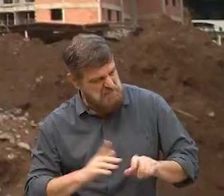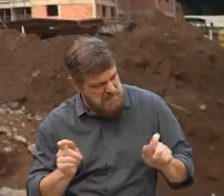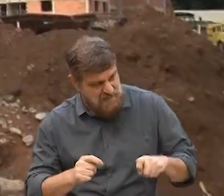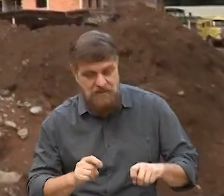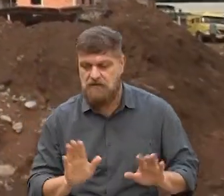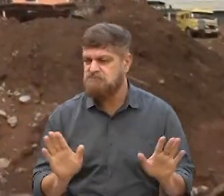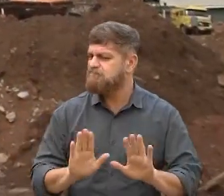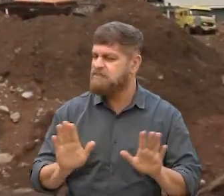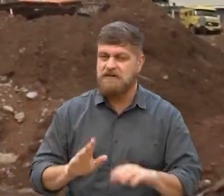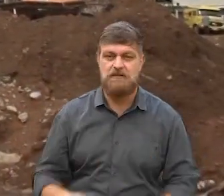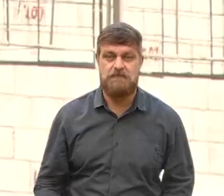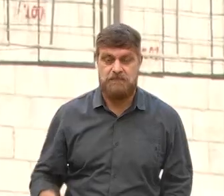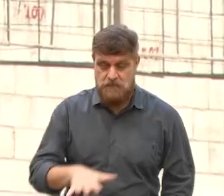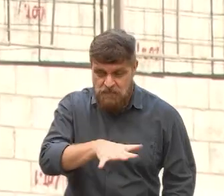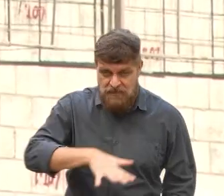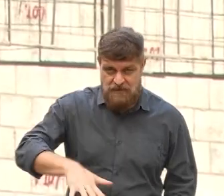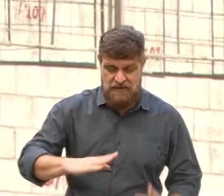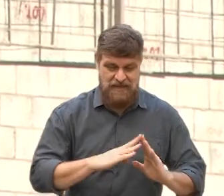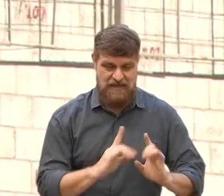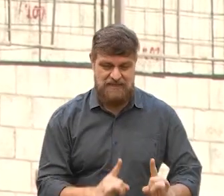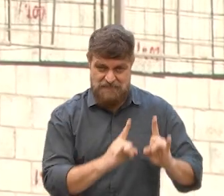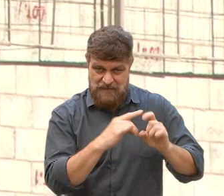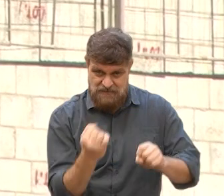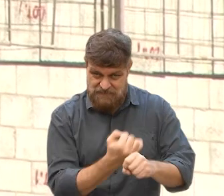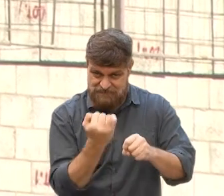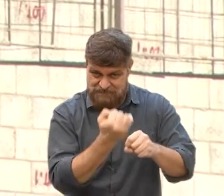da Criar, a gente